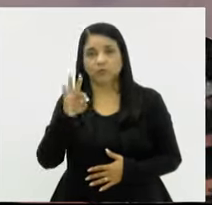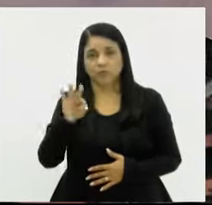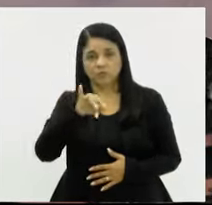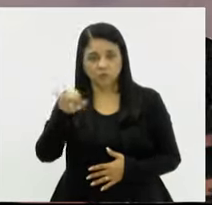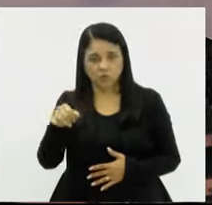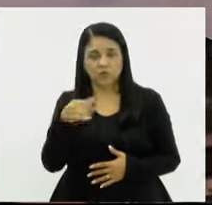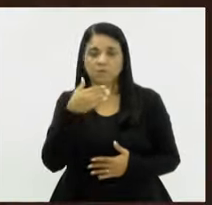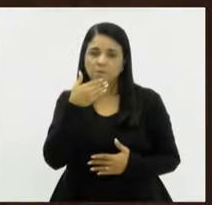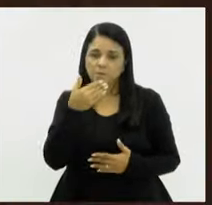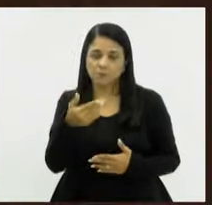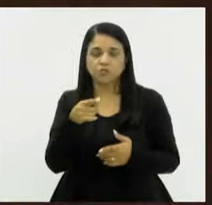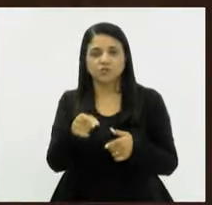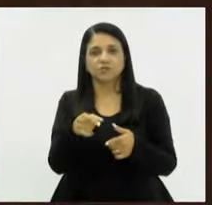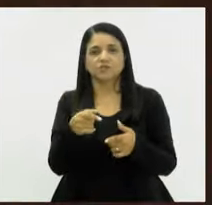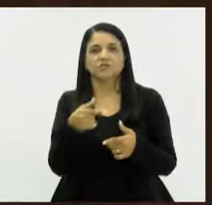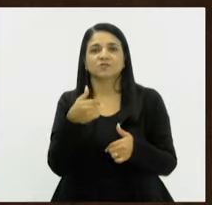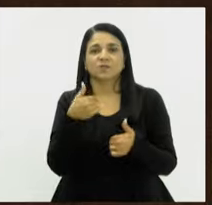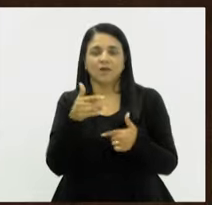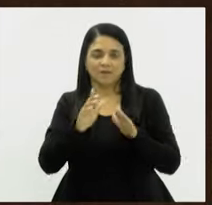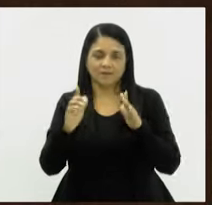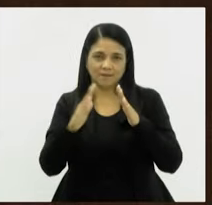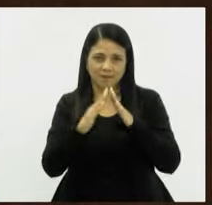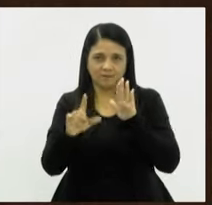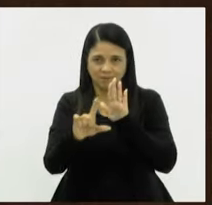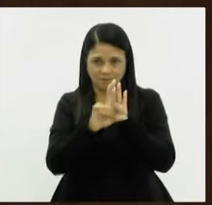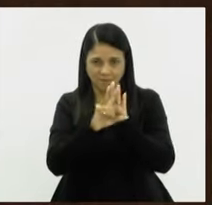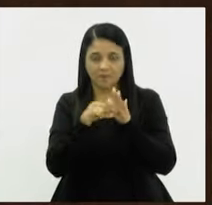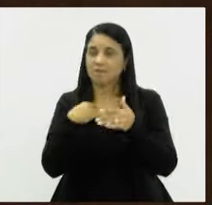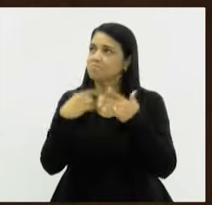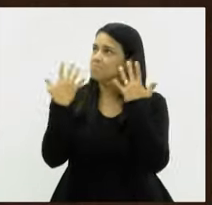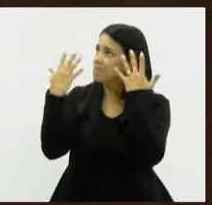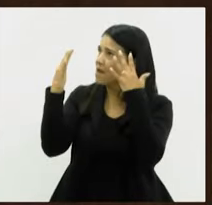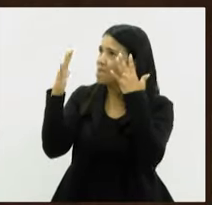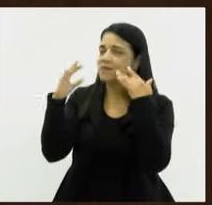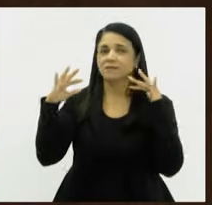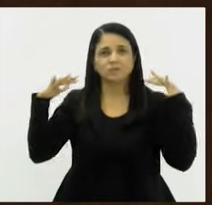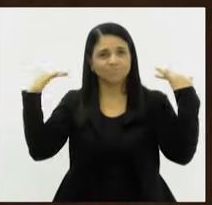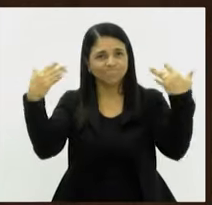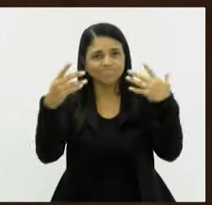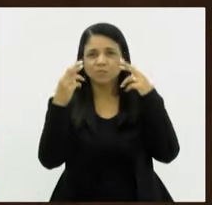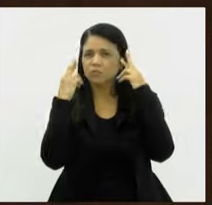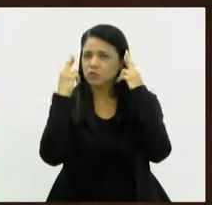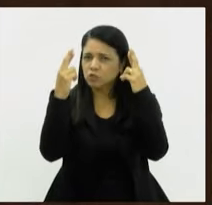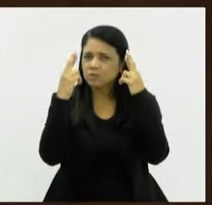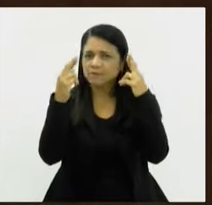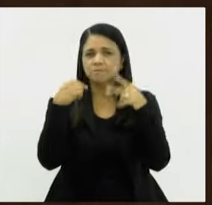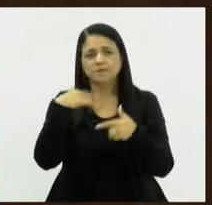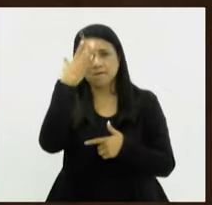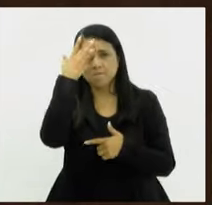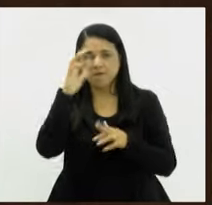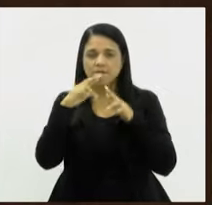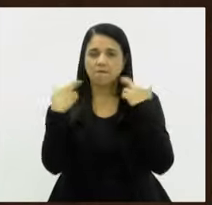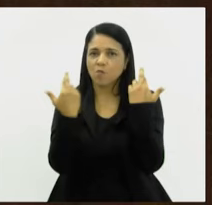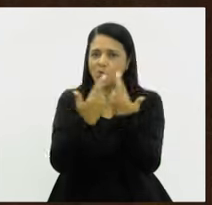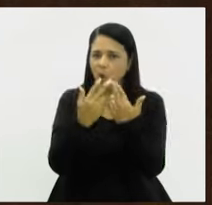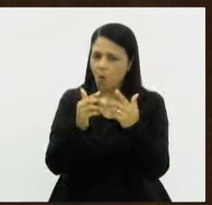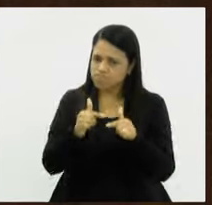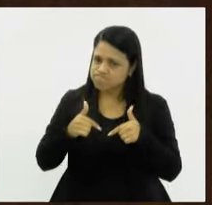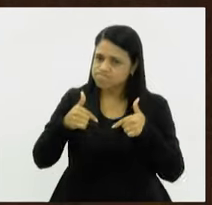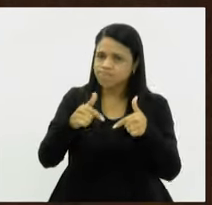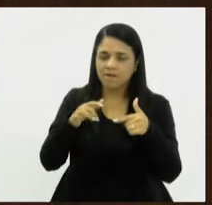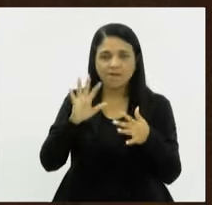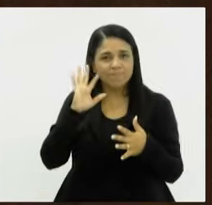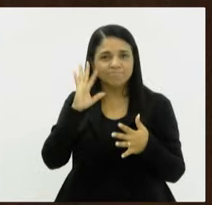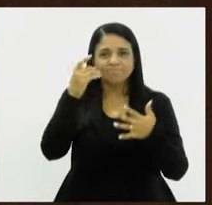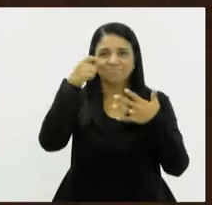Legislativa. Parabéns vocês, trabalhadores. Vamos torcer e vamos trabalhar para que amanhã essa reunião tenha o êxito necessário e o